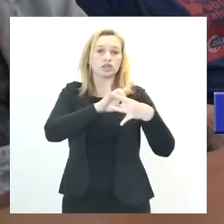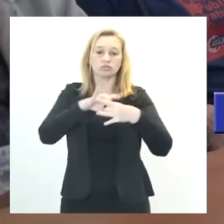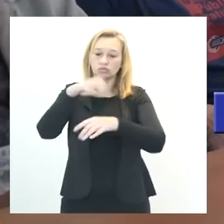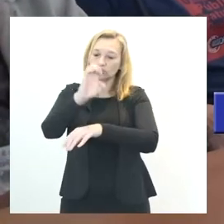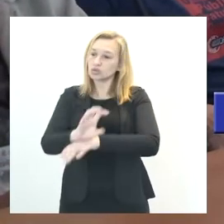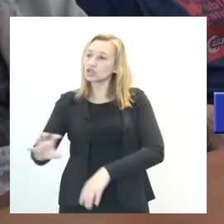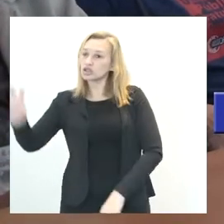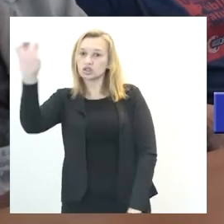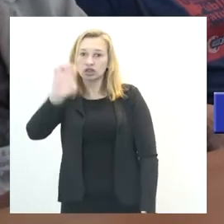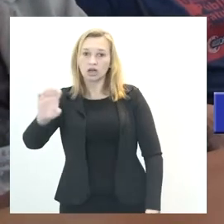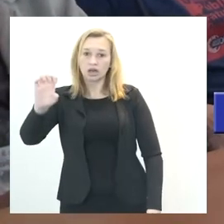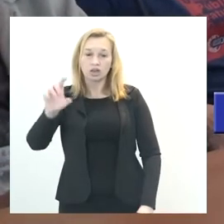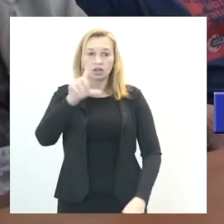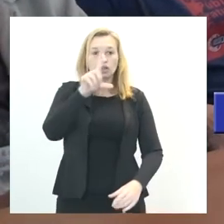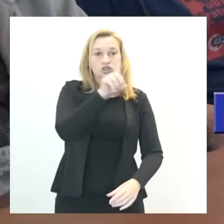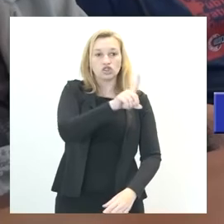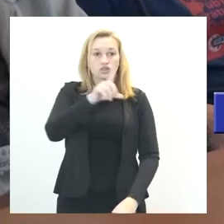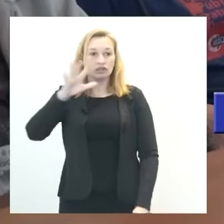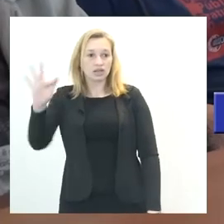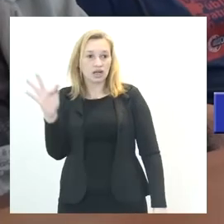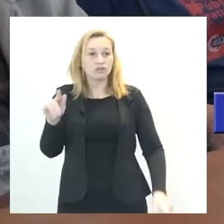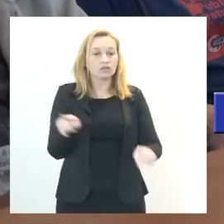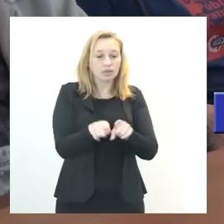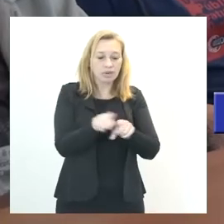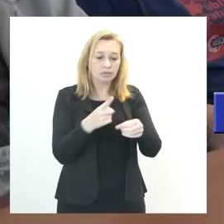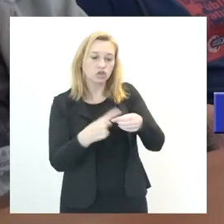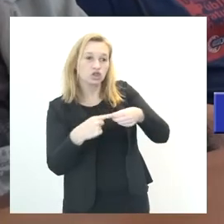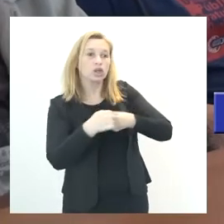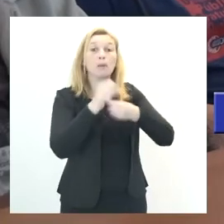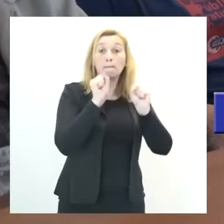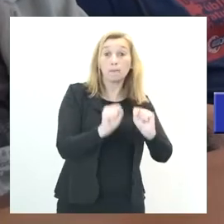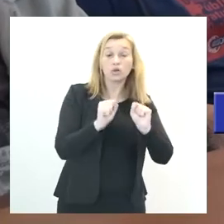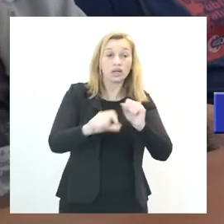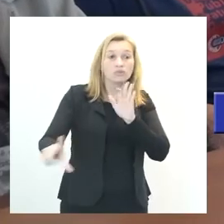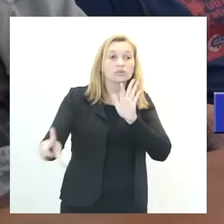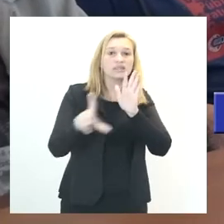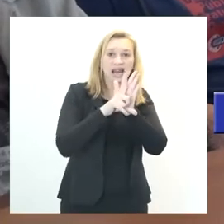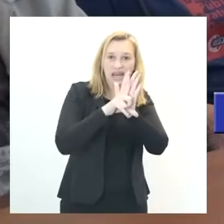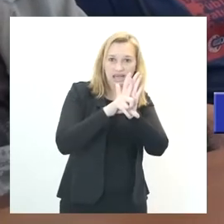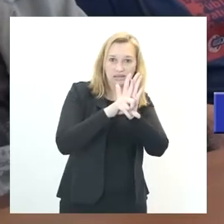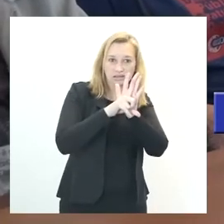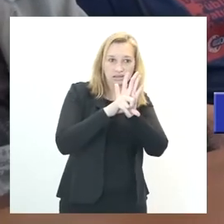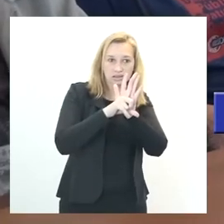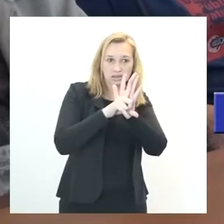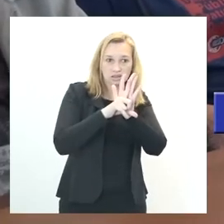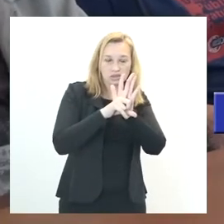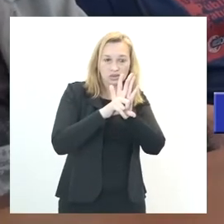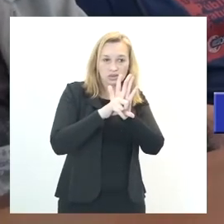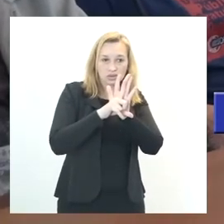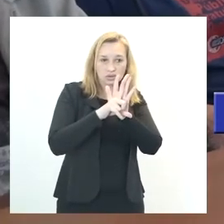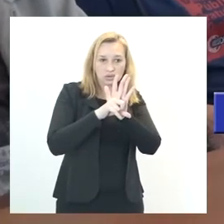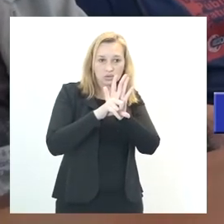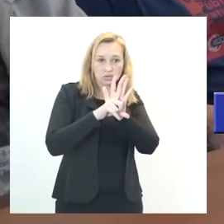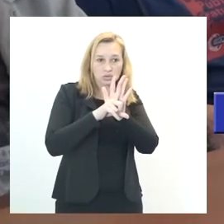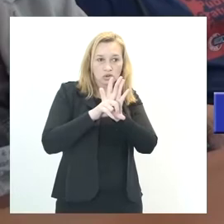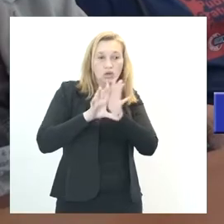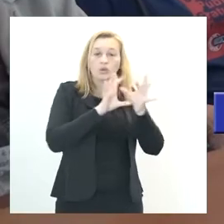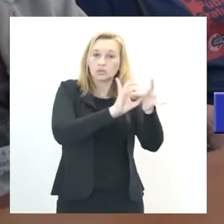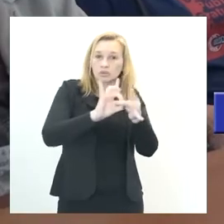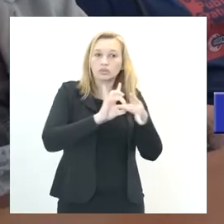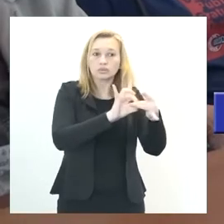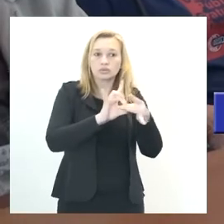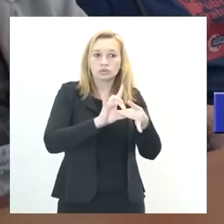estados o Distrito Federal e os municípios poderão na forma da Lei firmar instrumentos de cooperação